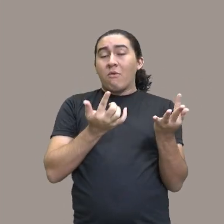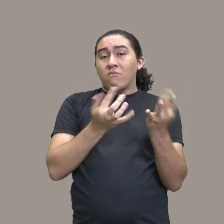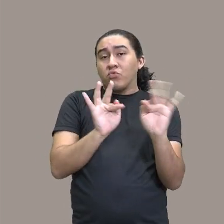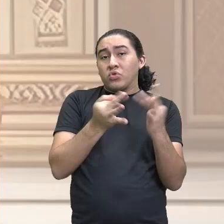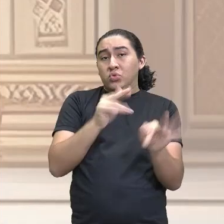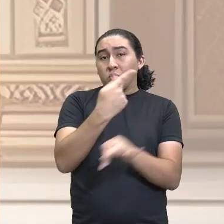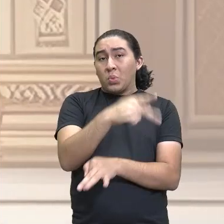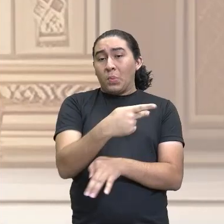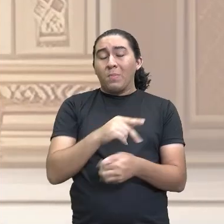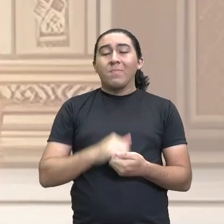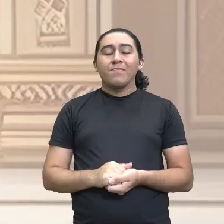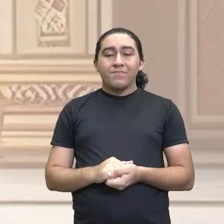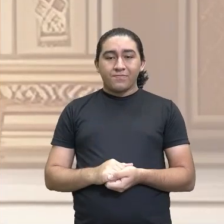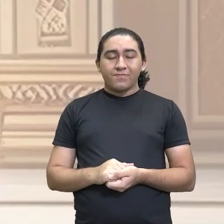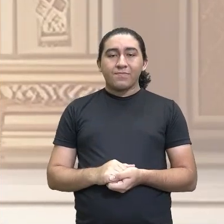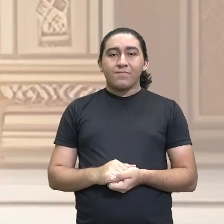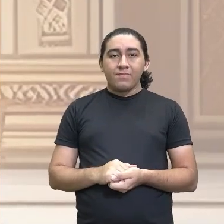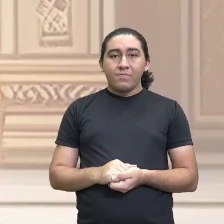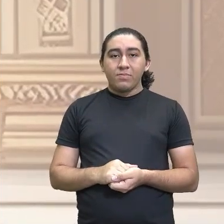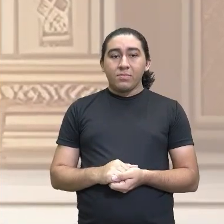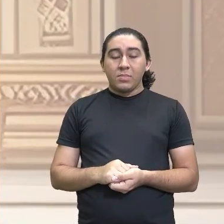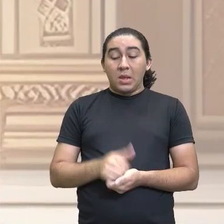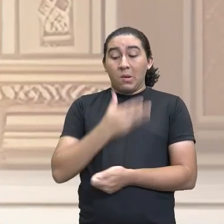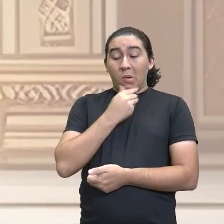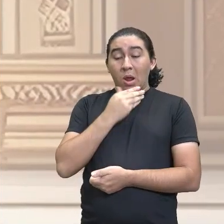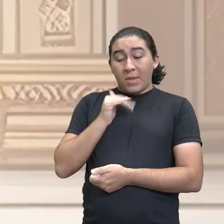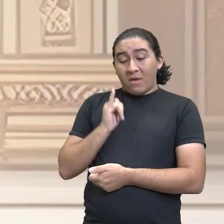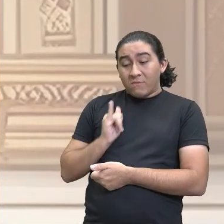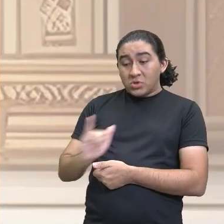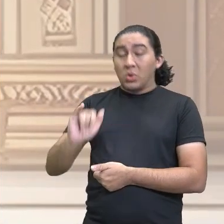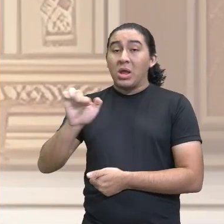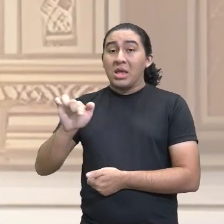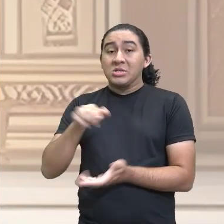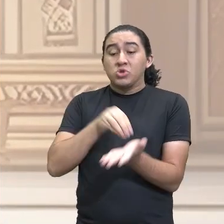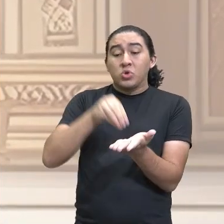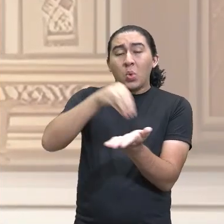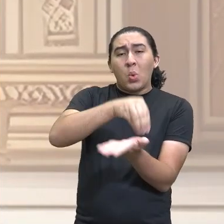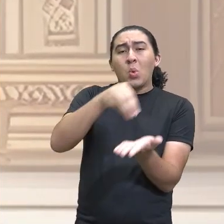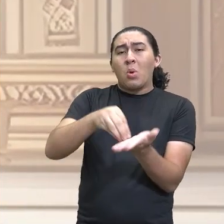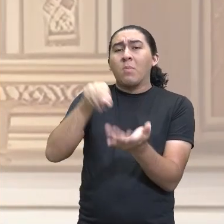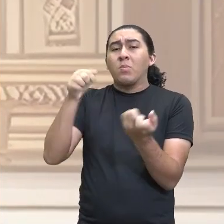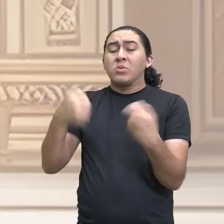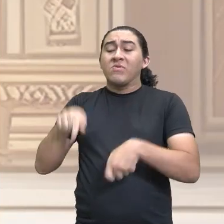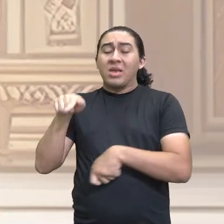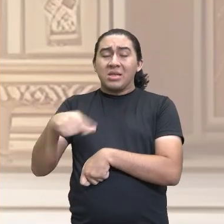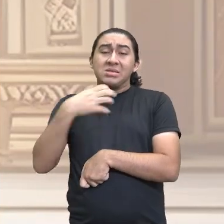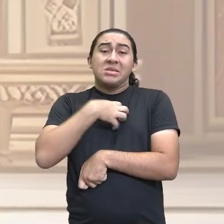Rajá. O sacerdote disse ao Rajá que tal jogo poderia acalmar e alegrar seu